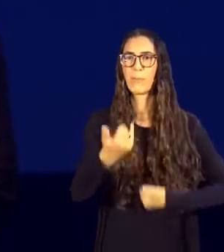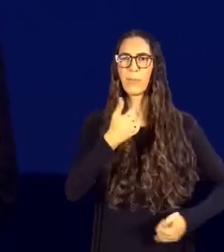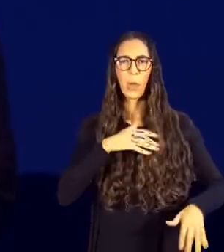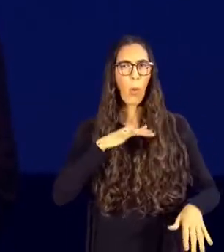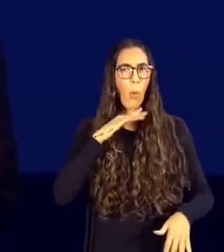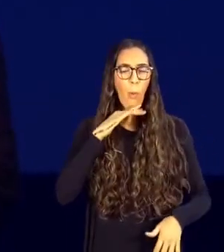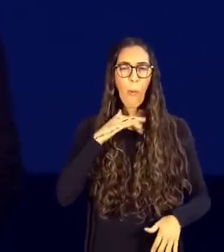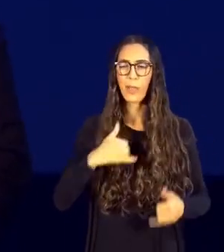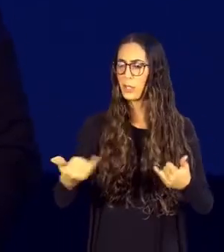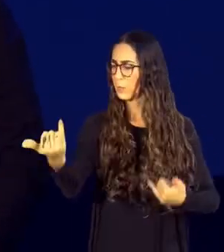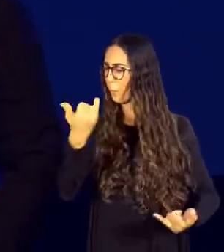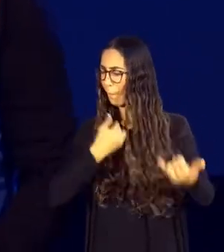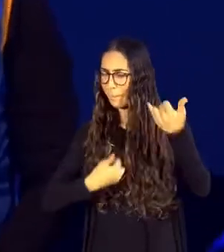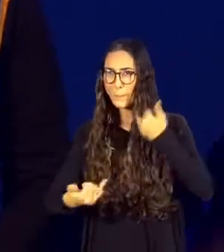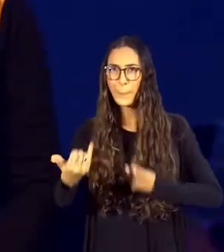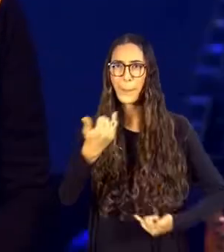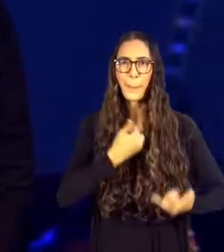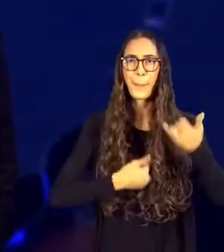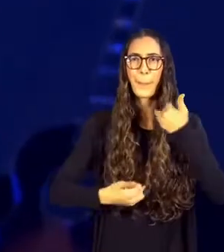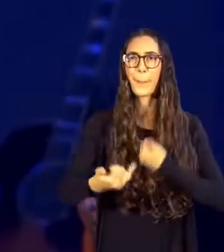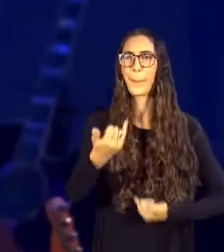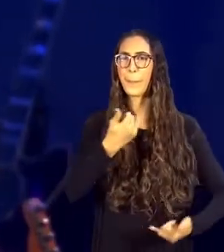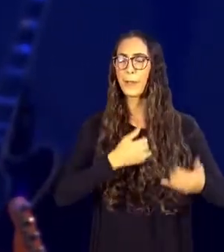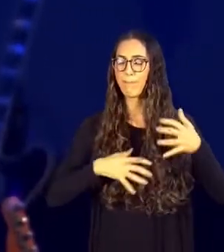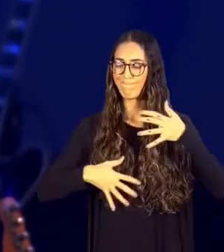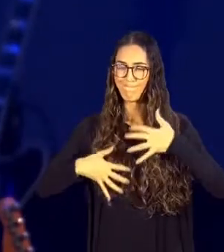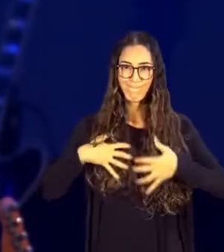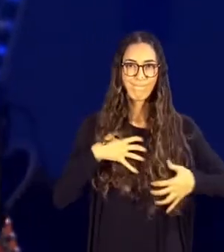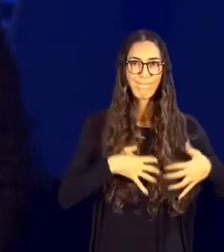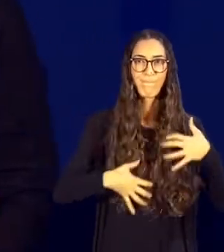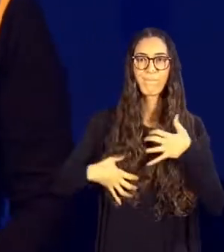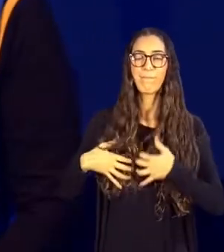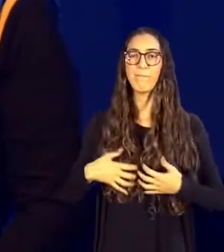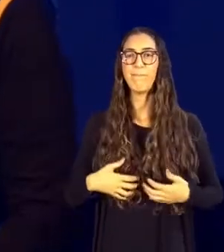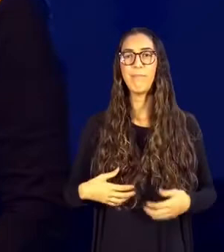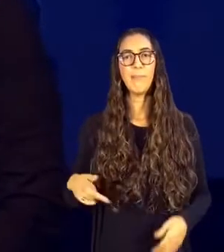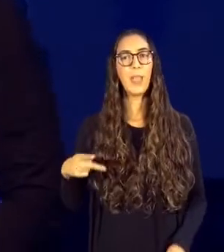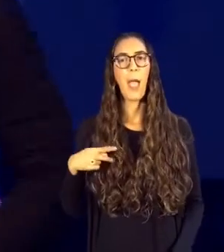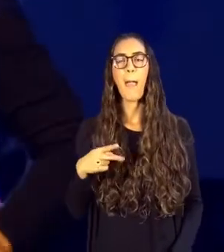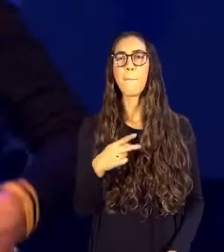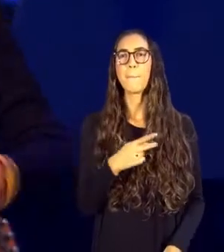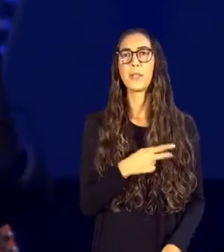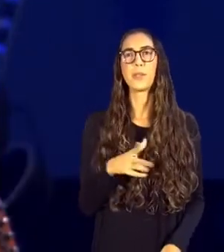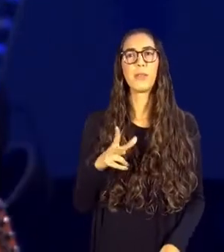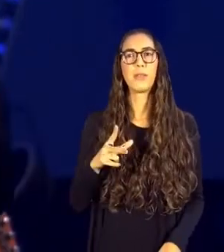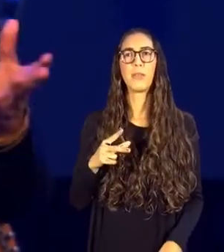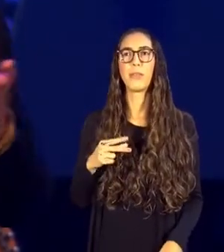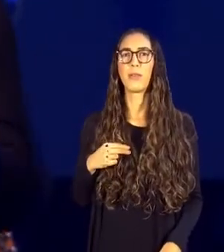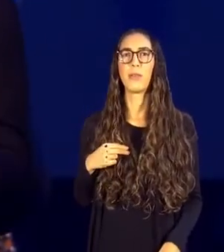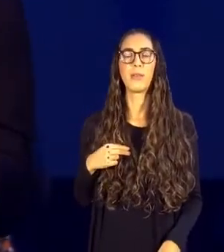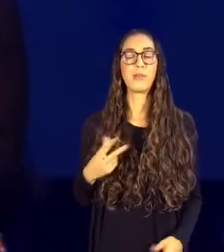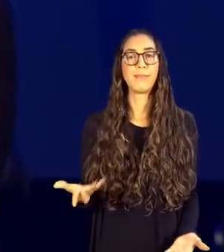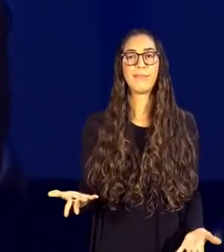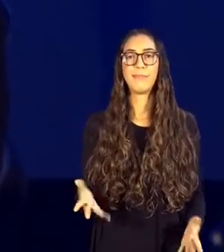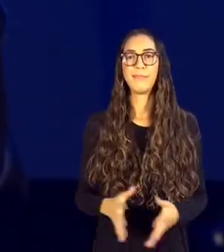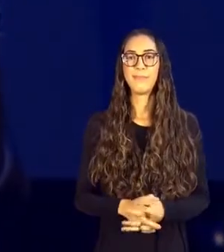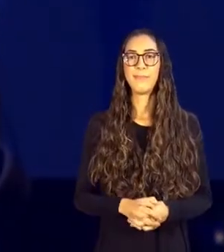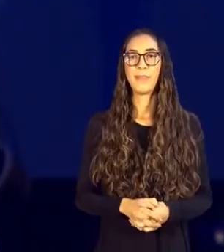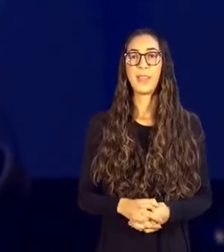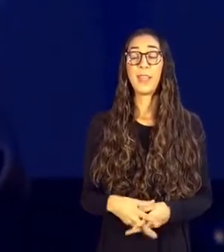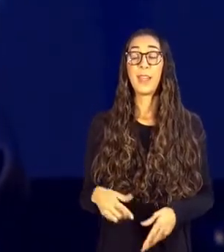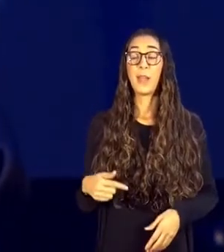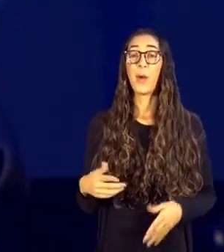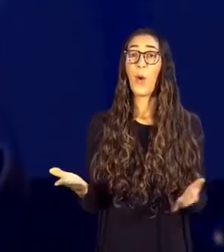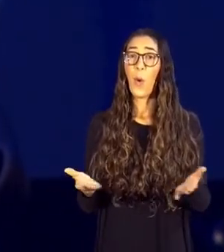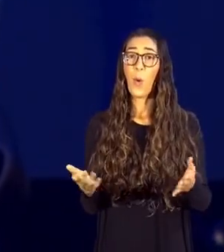notícia ruim. É muita coisa desesperadora. Ah, pastor, você tem falado esses dias. Então, por isso que eu vou falar para você hoje